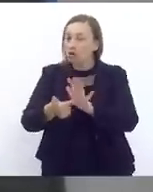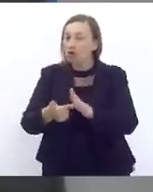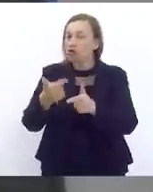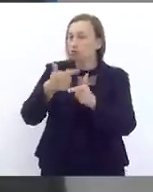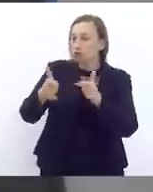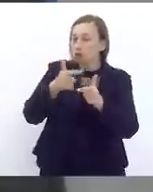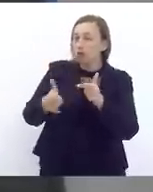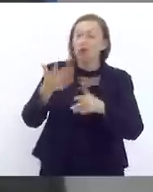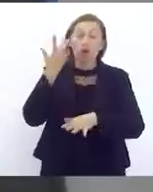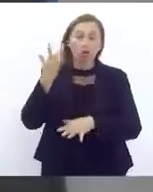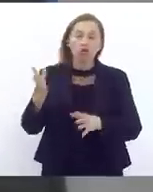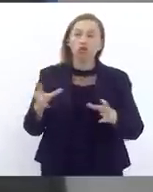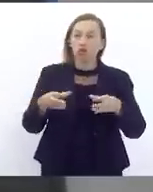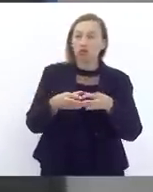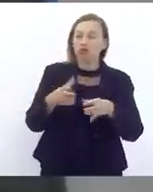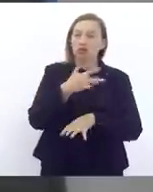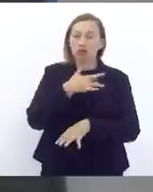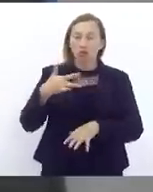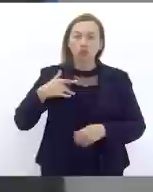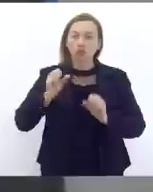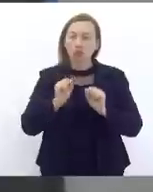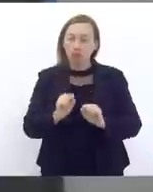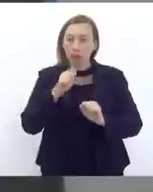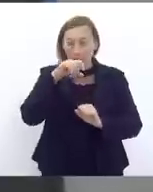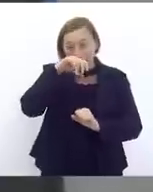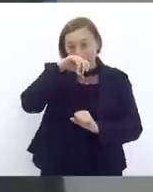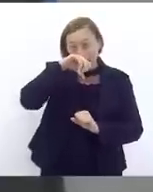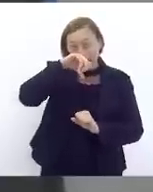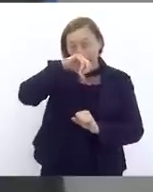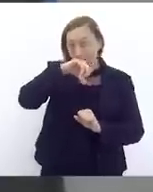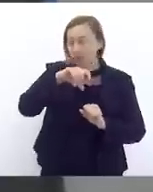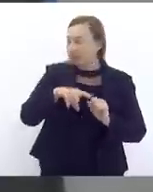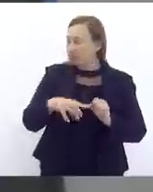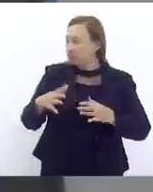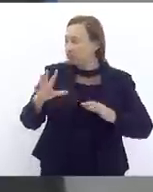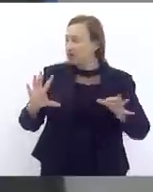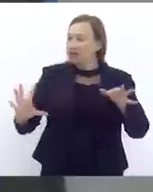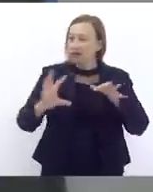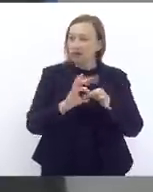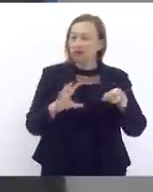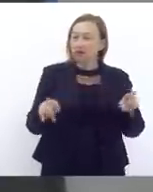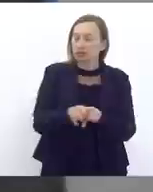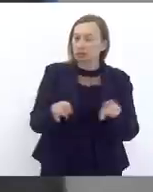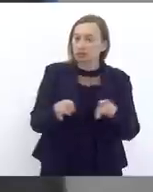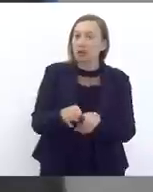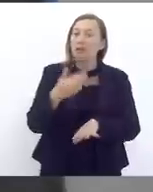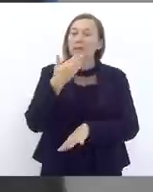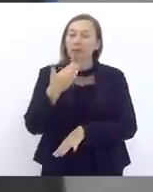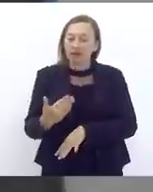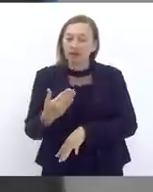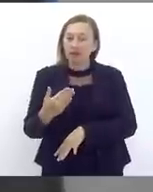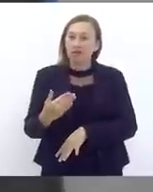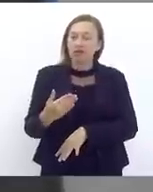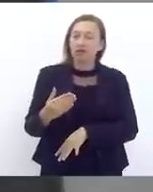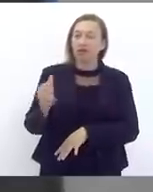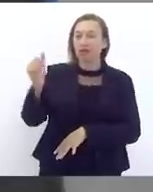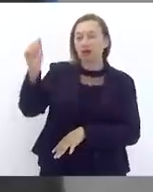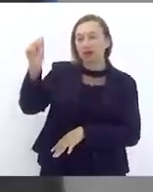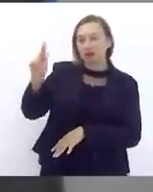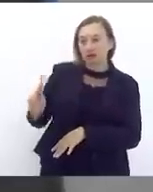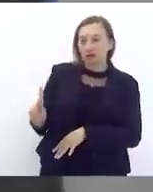acho que a comissão de saúde pode fazer essa ponte também né pedir as pensionistas que nos